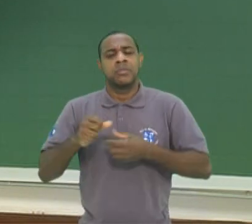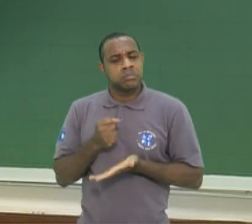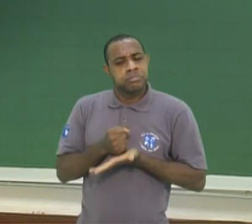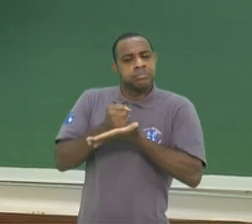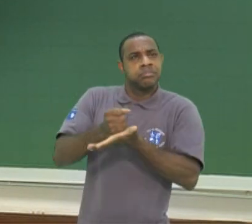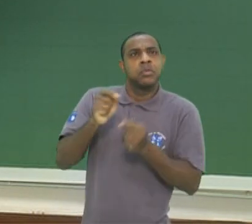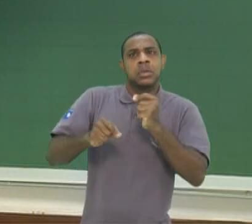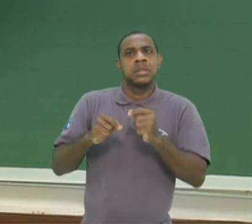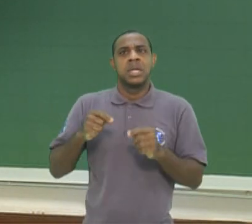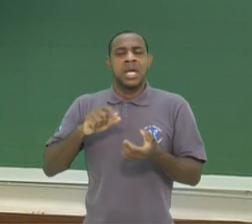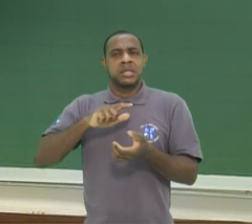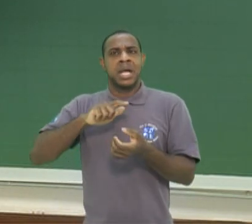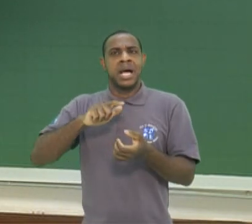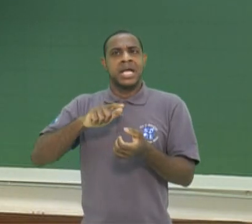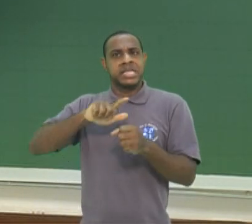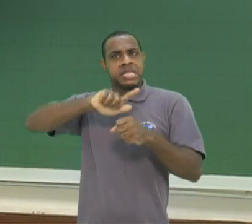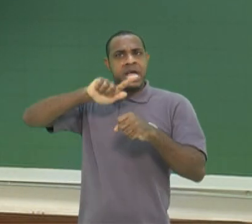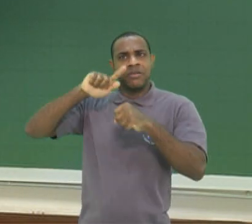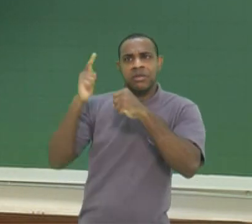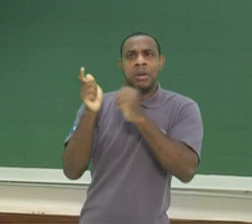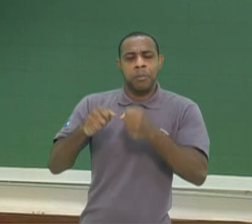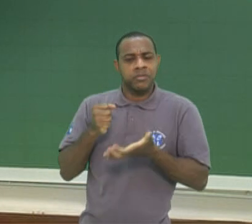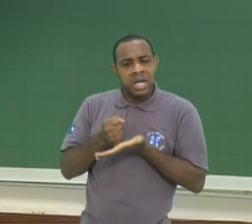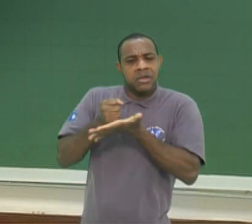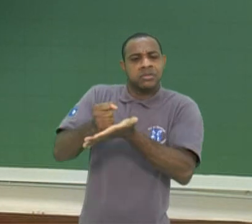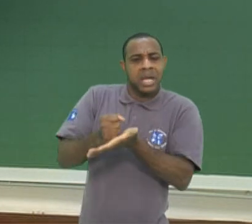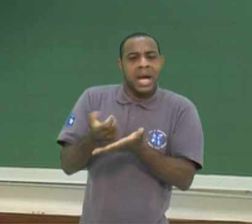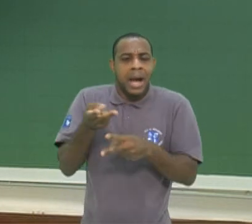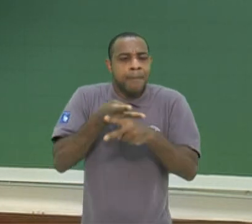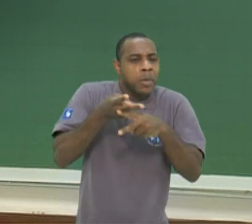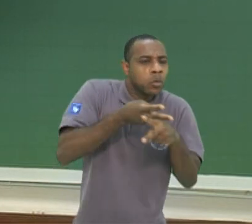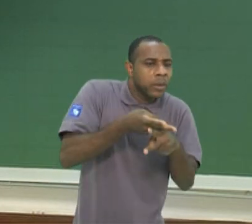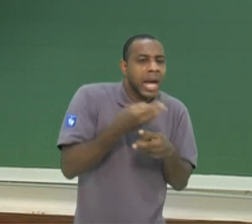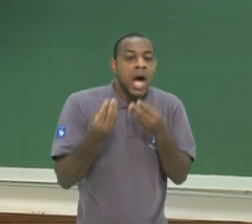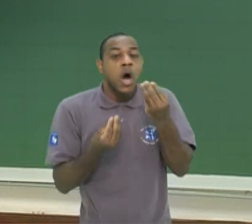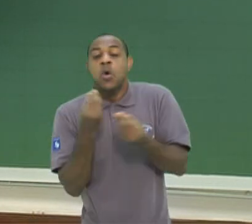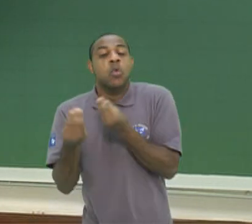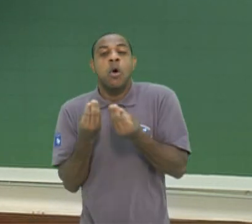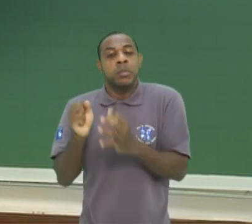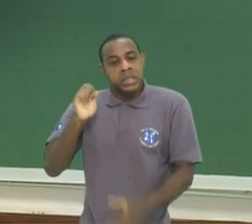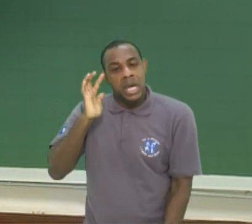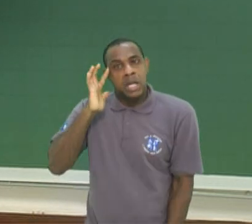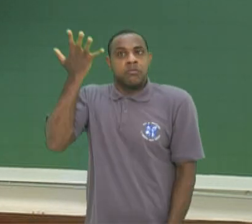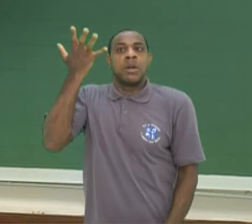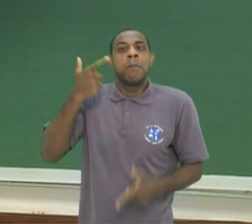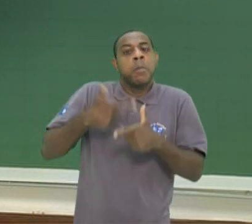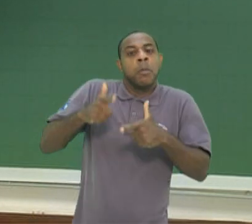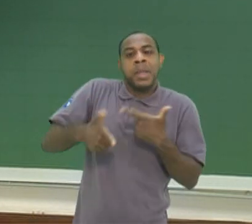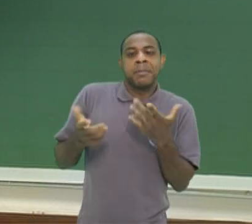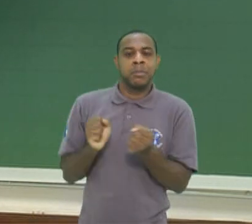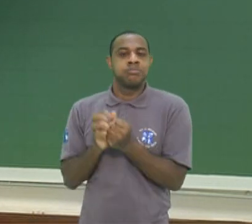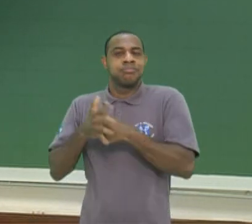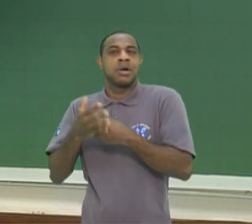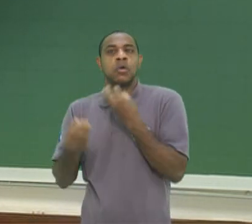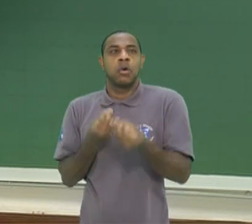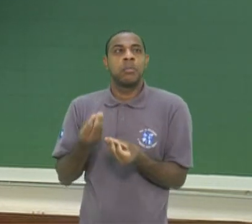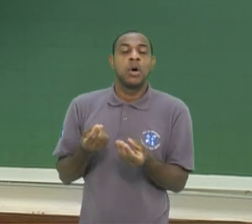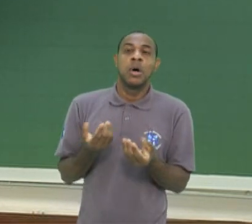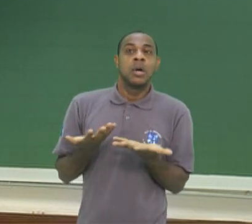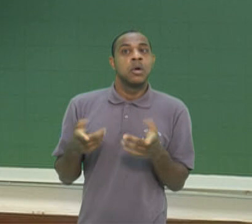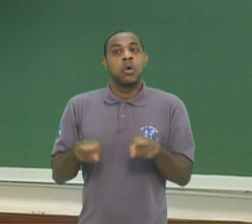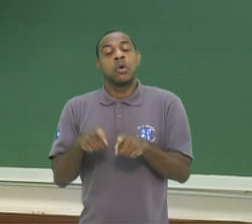da ciência geográfica em relação a procurar formas de resolver esse problema ou, ao